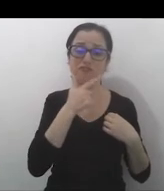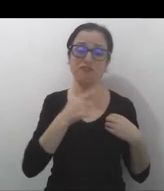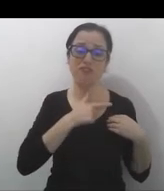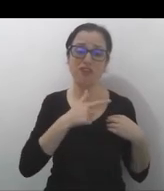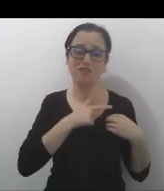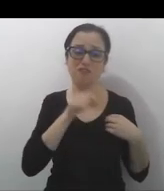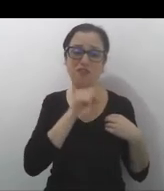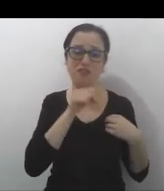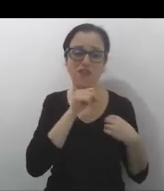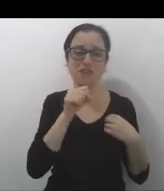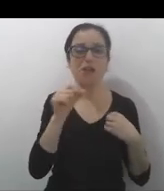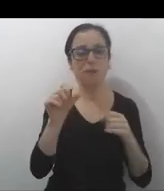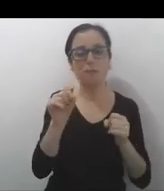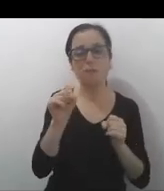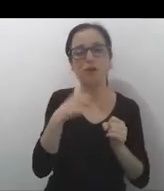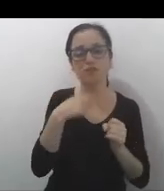Isso.